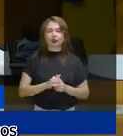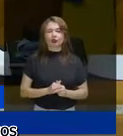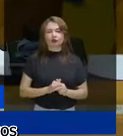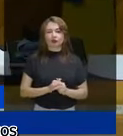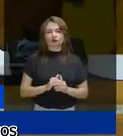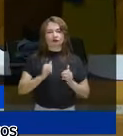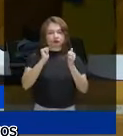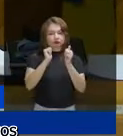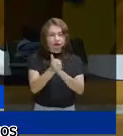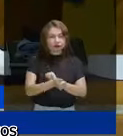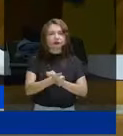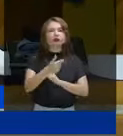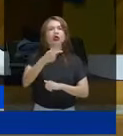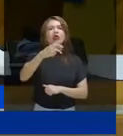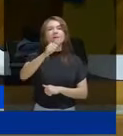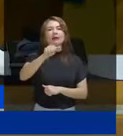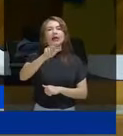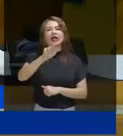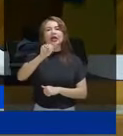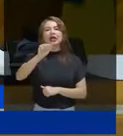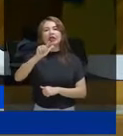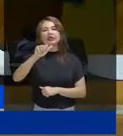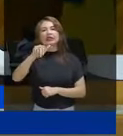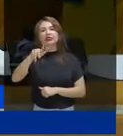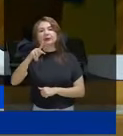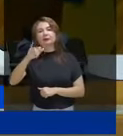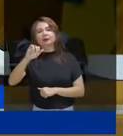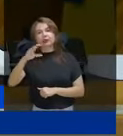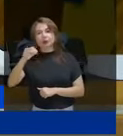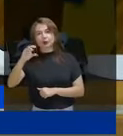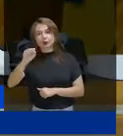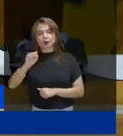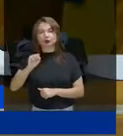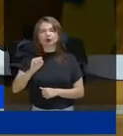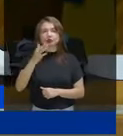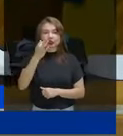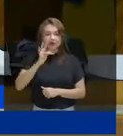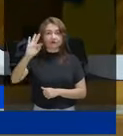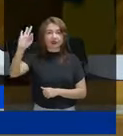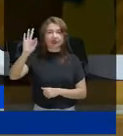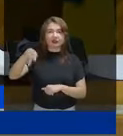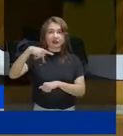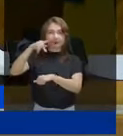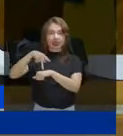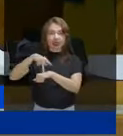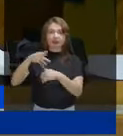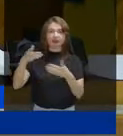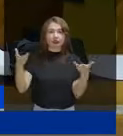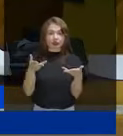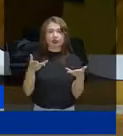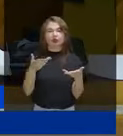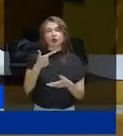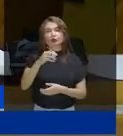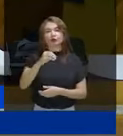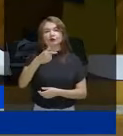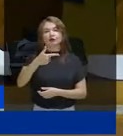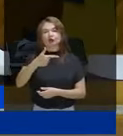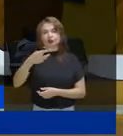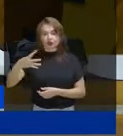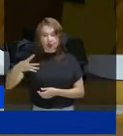serão realizadas na França este ano. A Ana